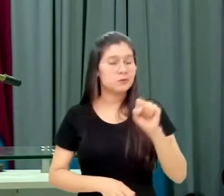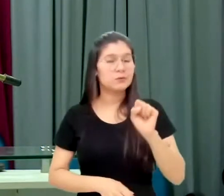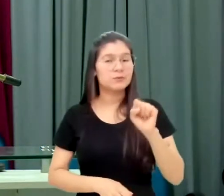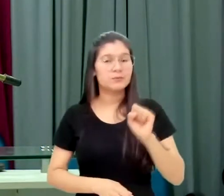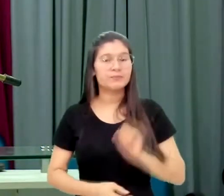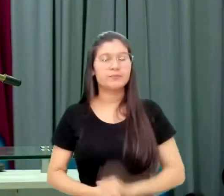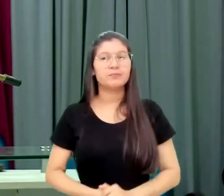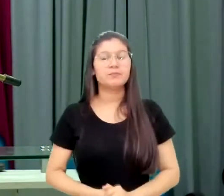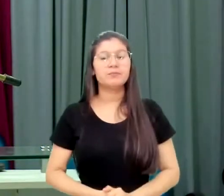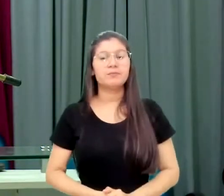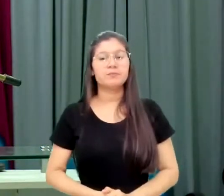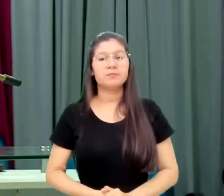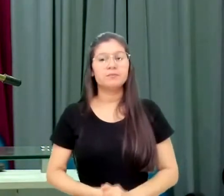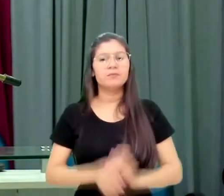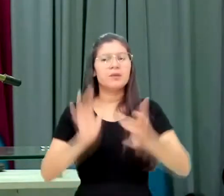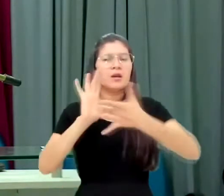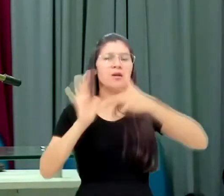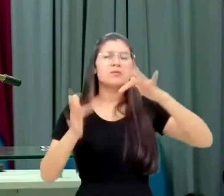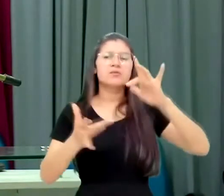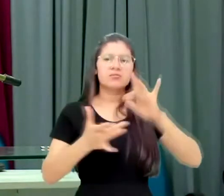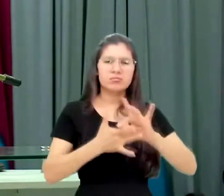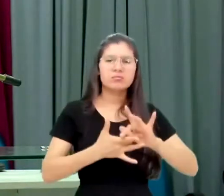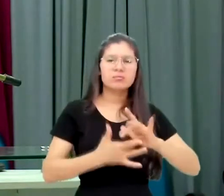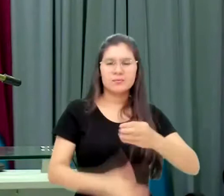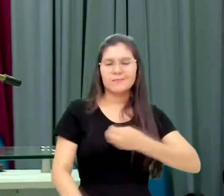Jesus é a vida,